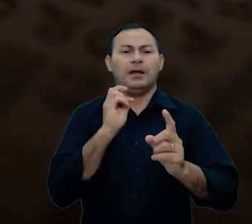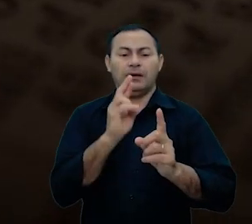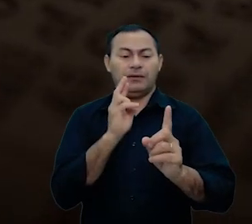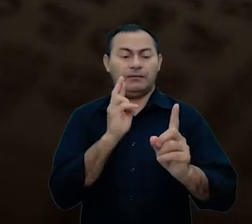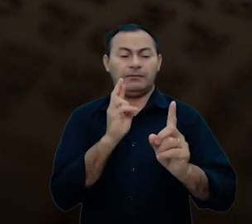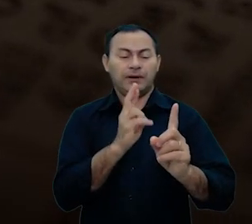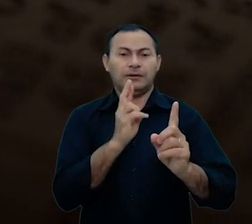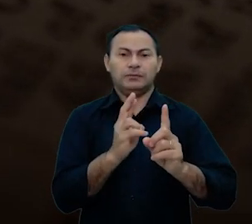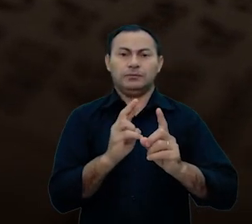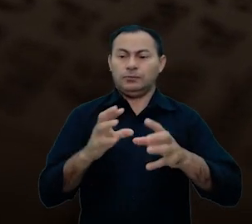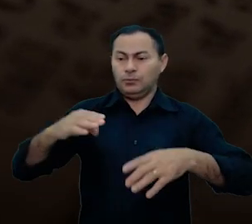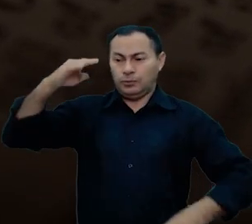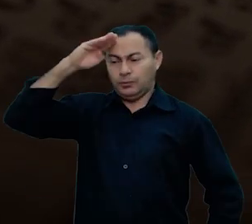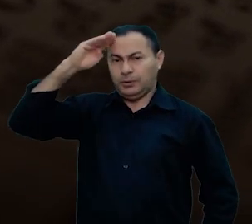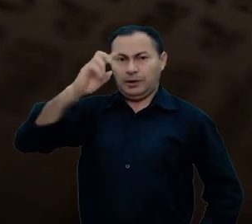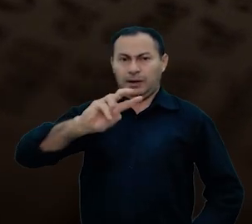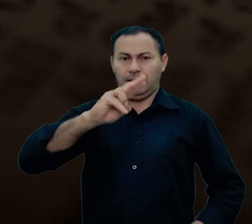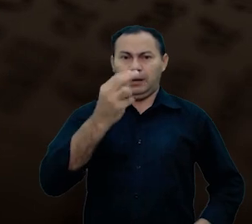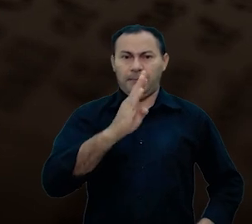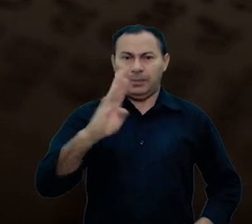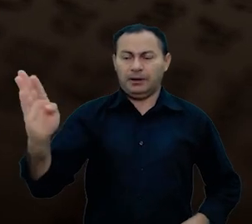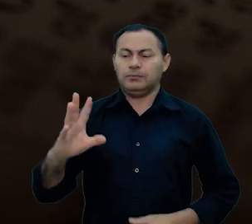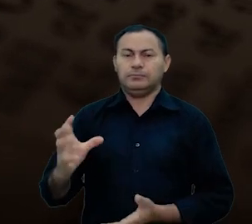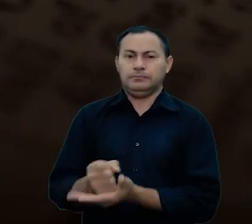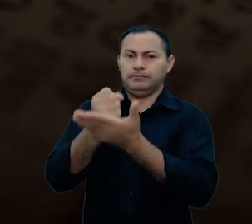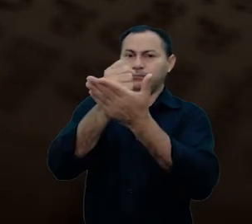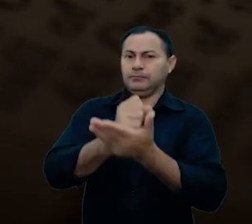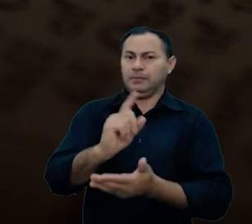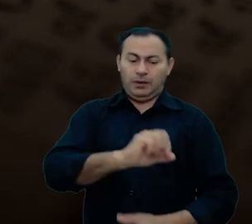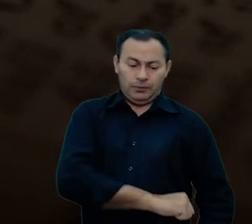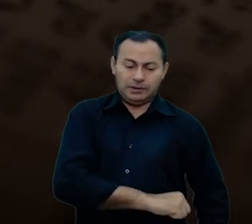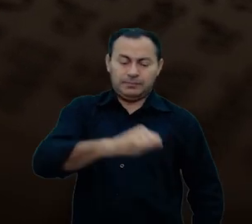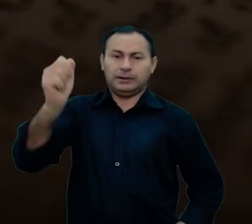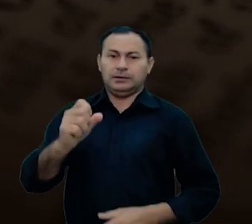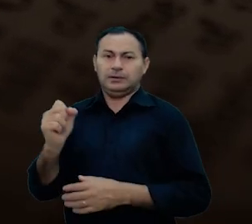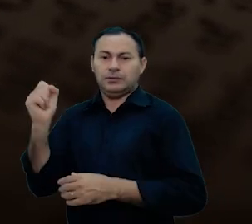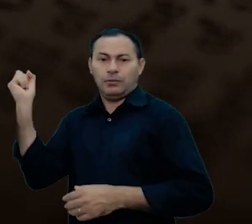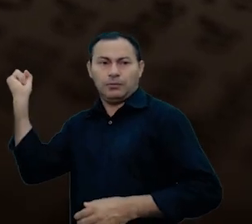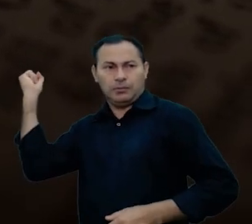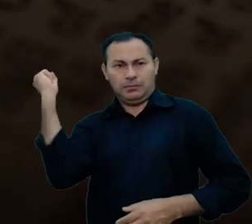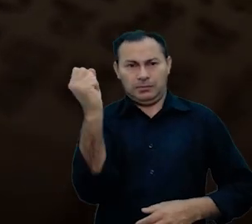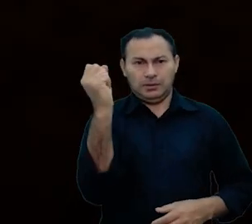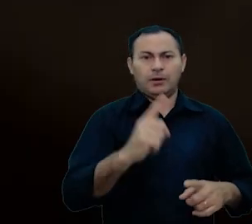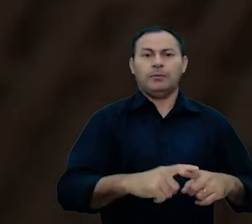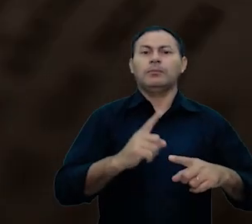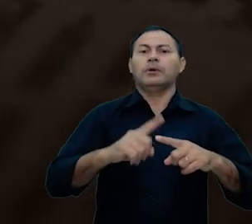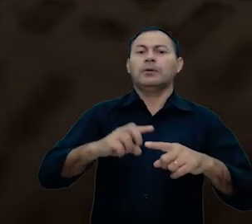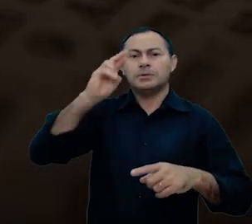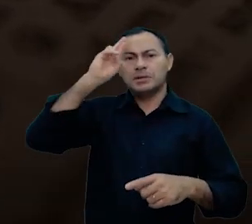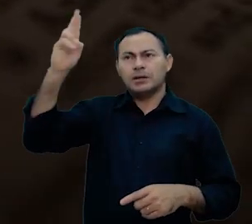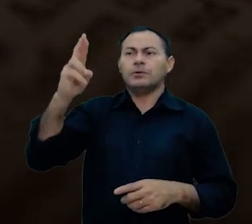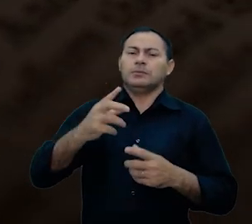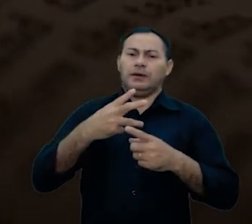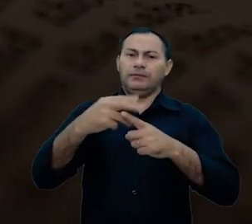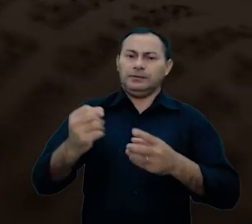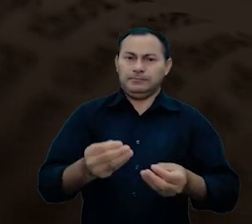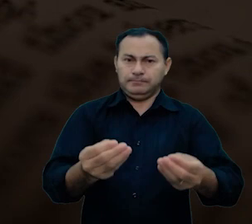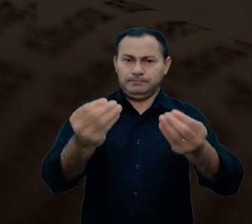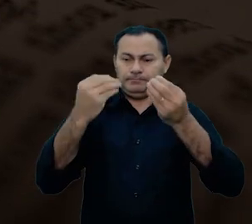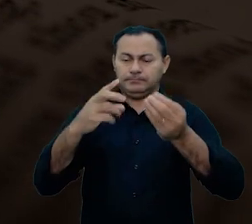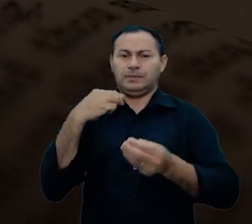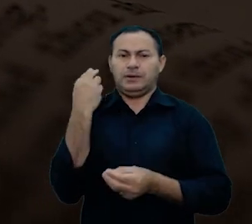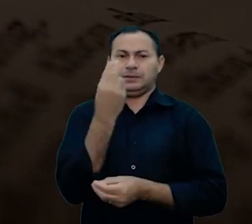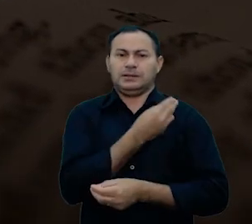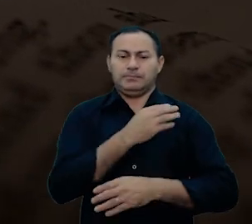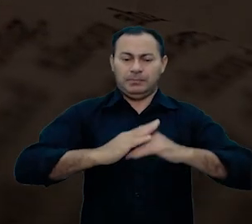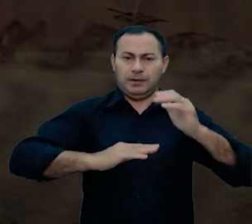referindo ao exército dos hebreus, que o Senhor salva, não com espada nem com lança, pois do Senhor é a guerra, e ele vos entregará nas